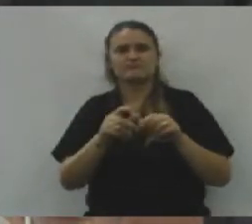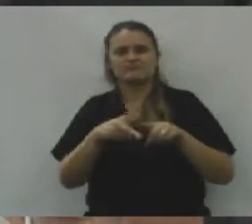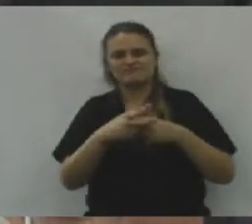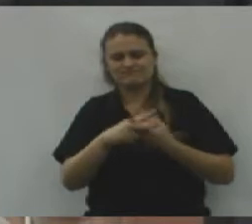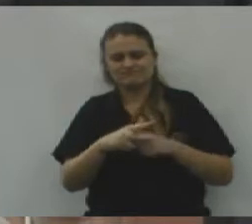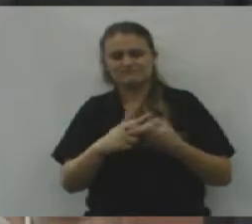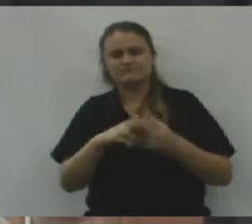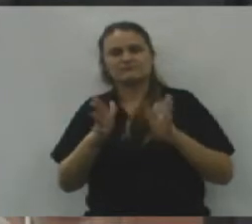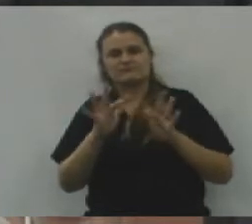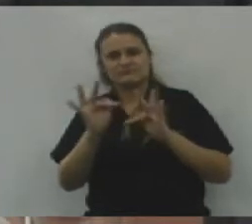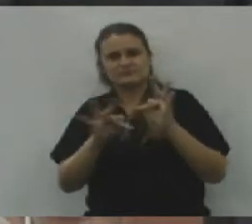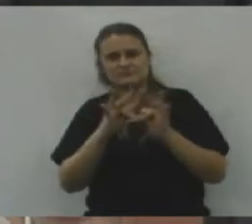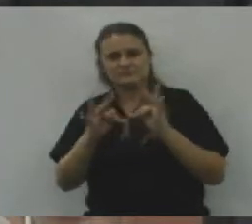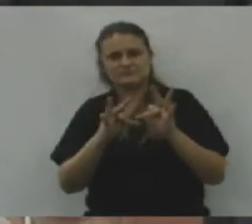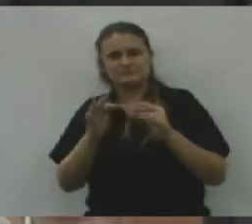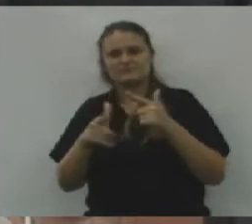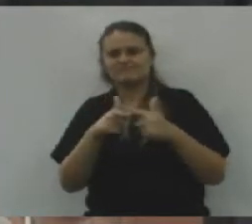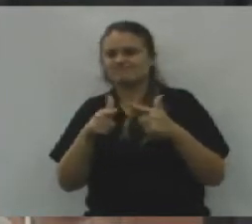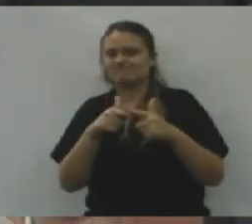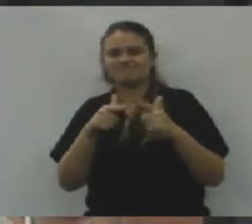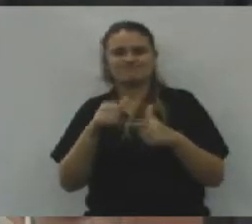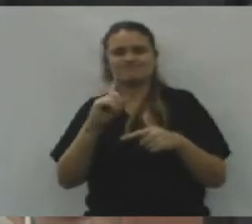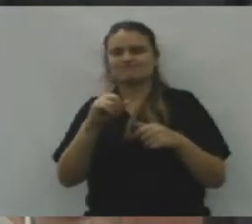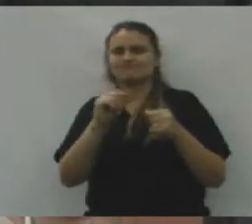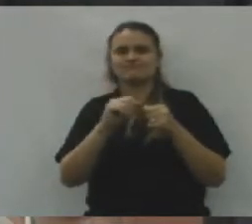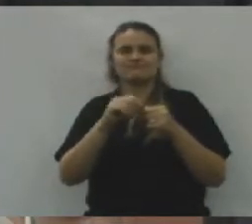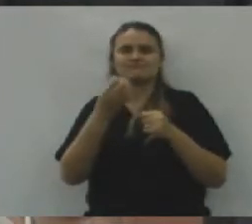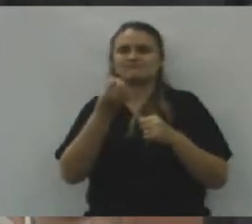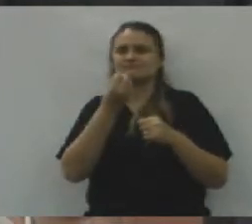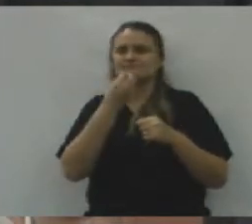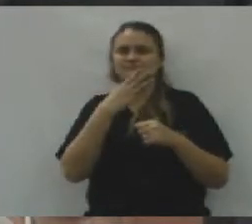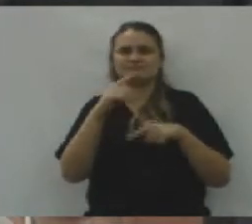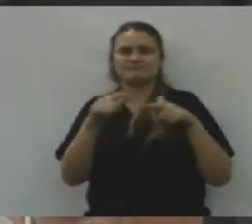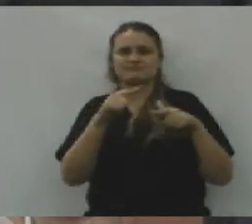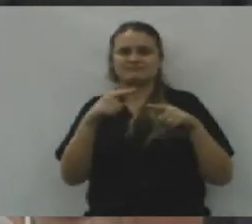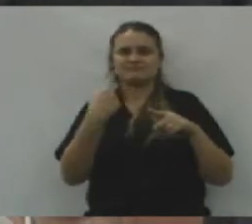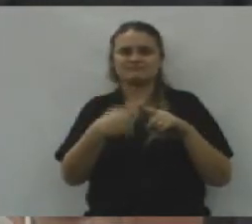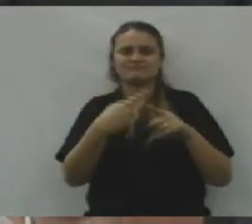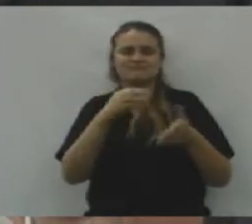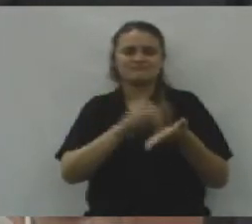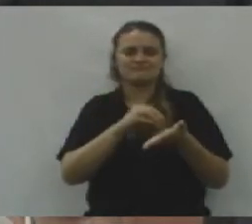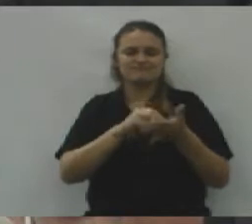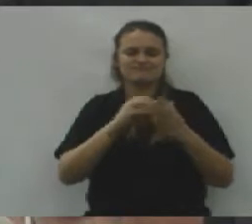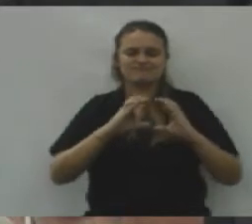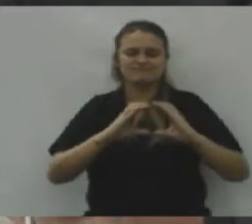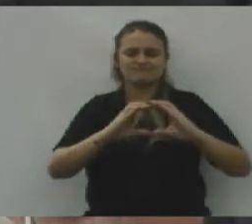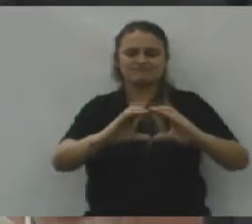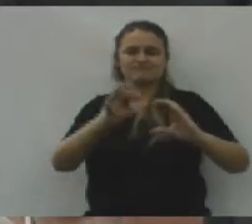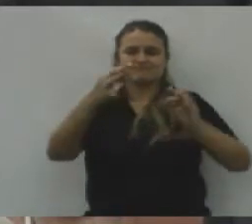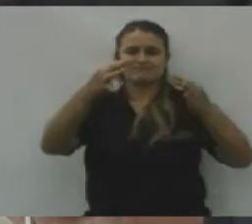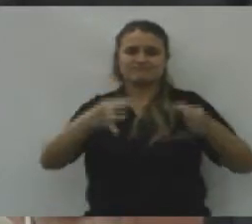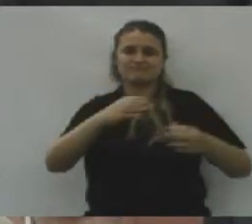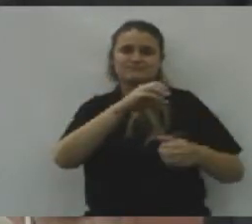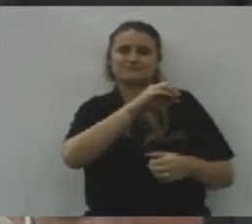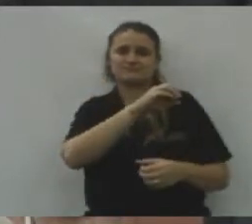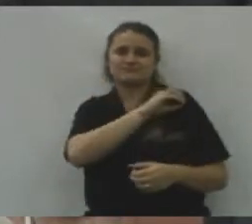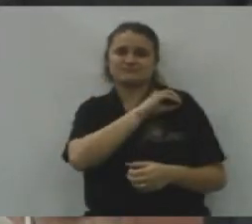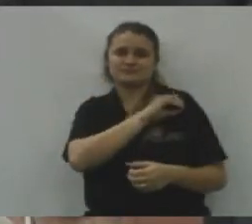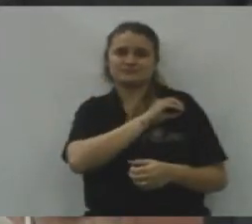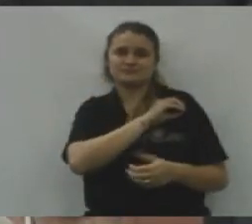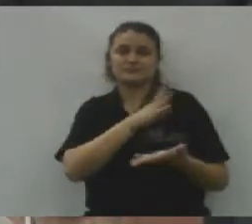começou a funcionar, porque choveu quando colocaram aquele tubo de 40, que eles acho que não enxergaram o tamanho. Então, é